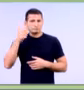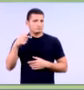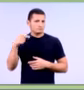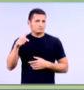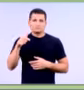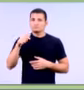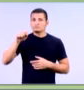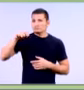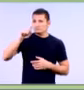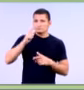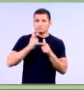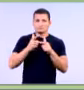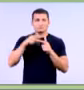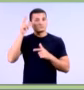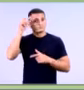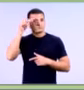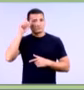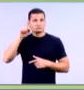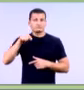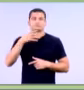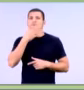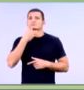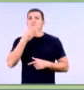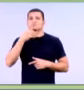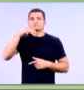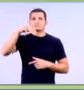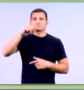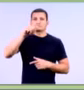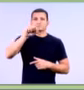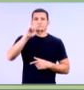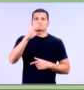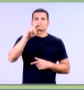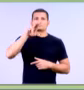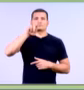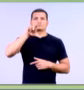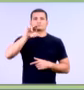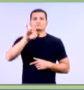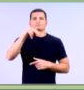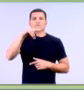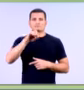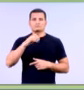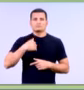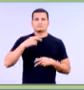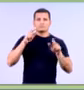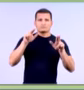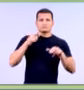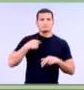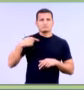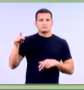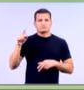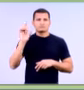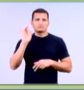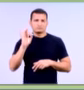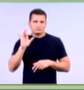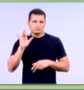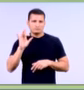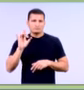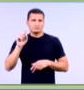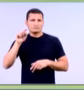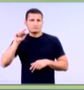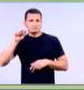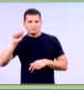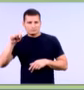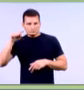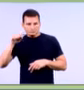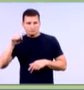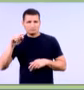cavalo é masculino. Nunca vou sozinho a festas. Não tem porque festas está no plural. Vamos